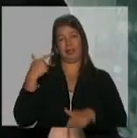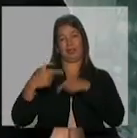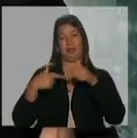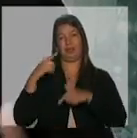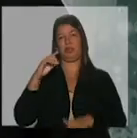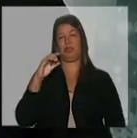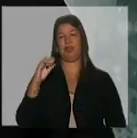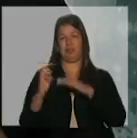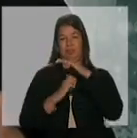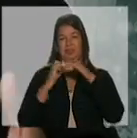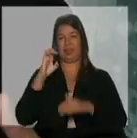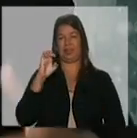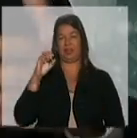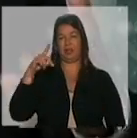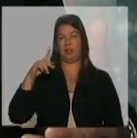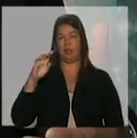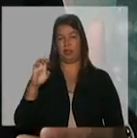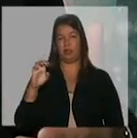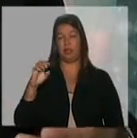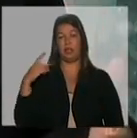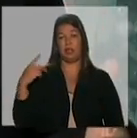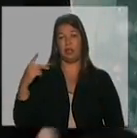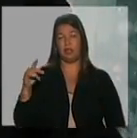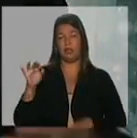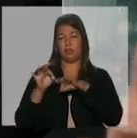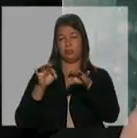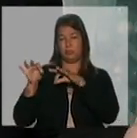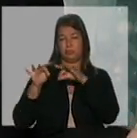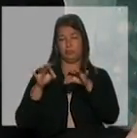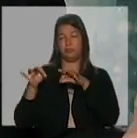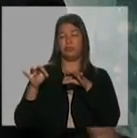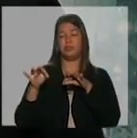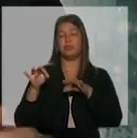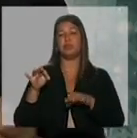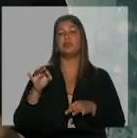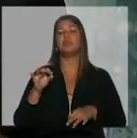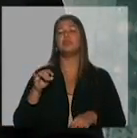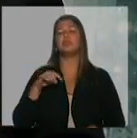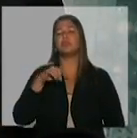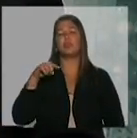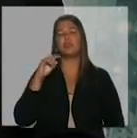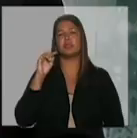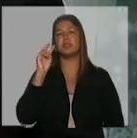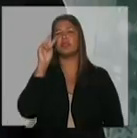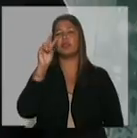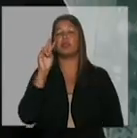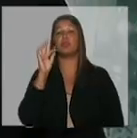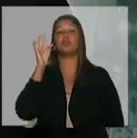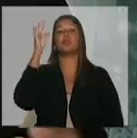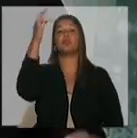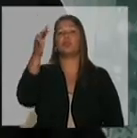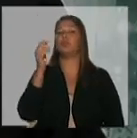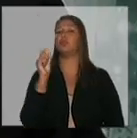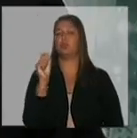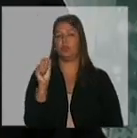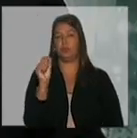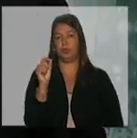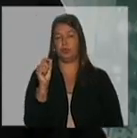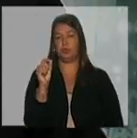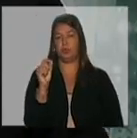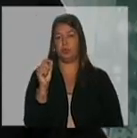da EPE. A EPE trabalha muito nas projeções, ok? Para subsidiar o Ministério. E o que nós vemos para frente em